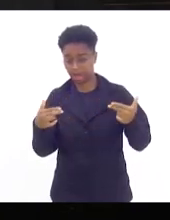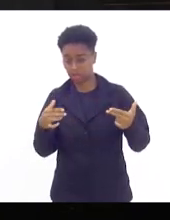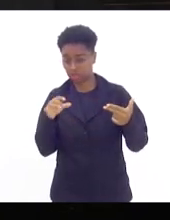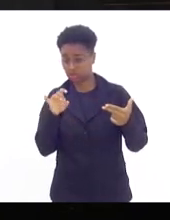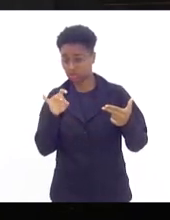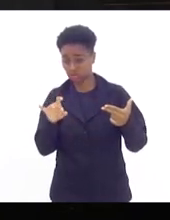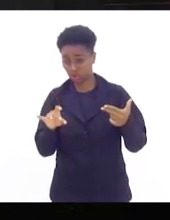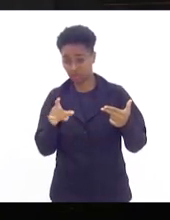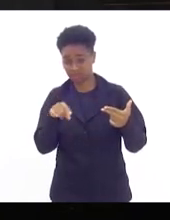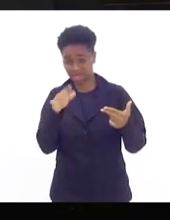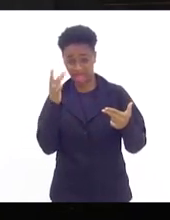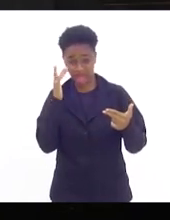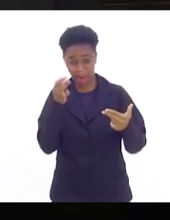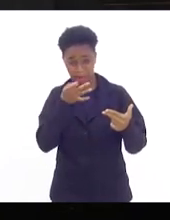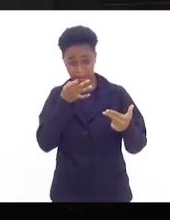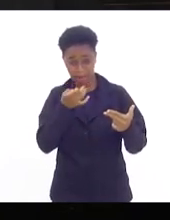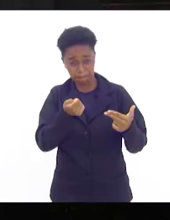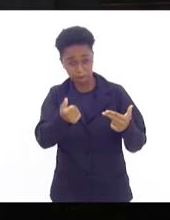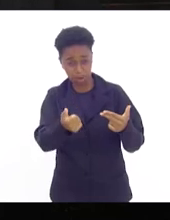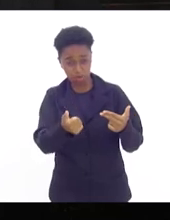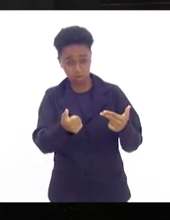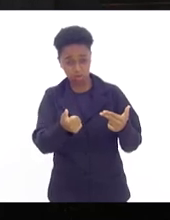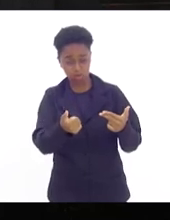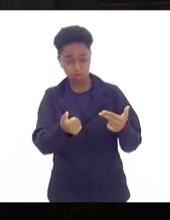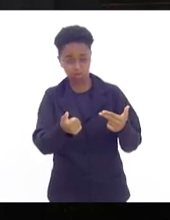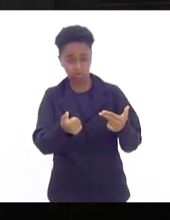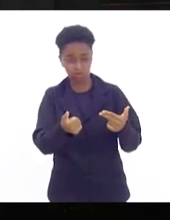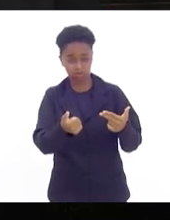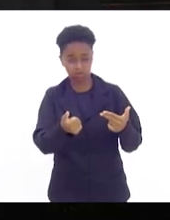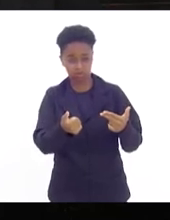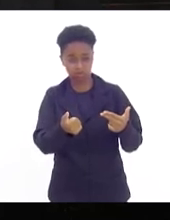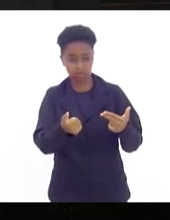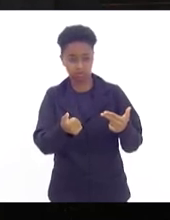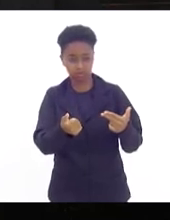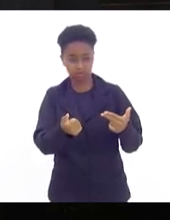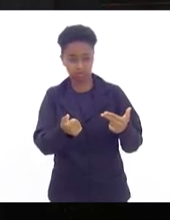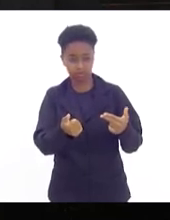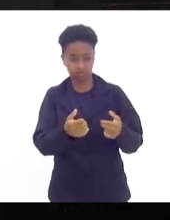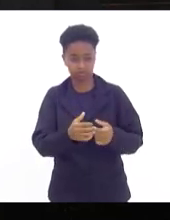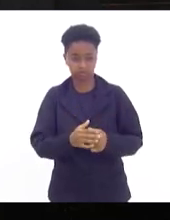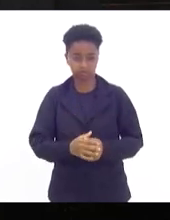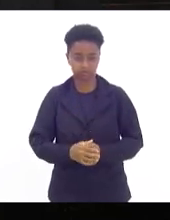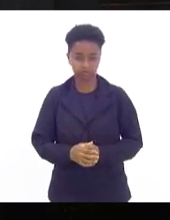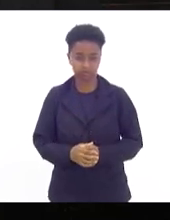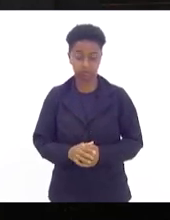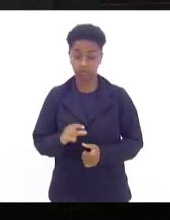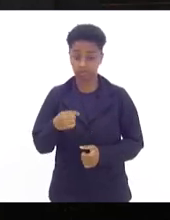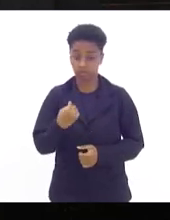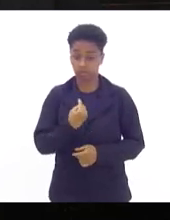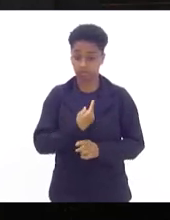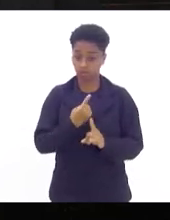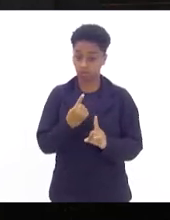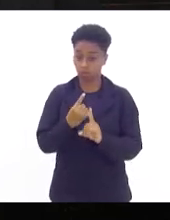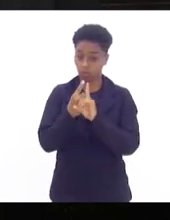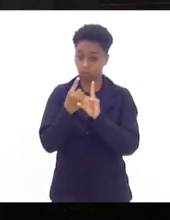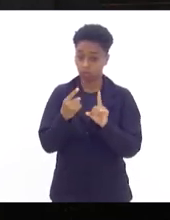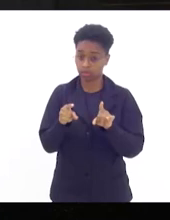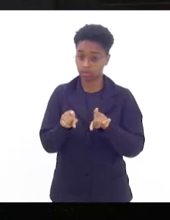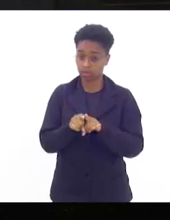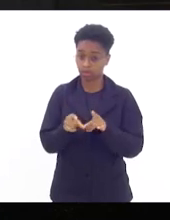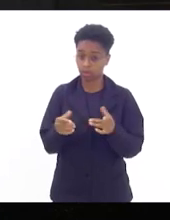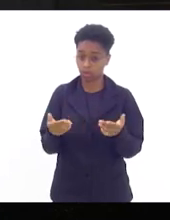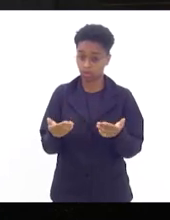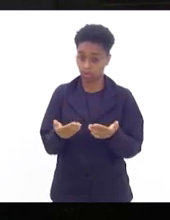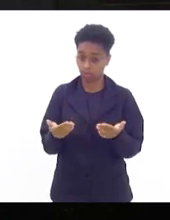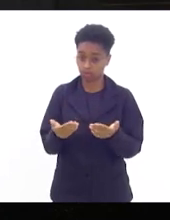fosse pouco, senhor presidente, nós vamos encontrar hoje, na